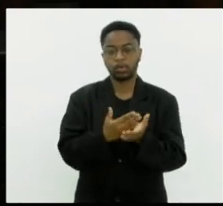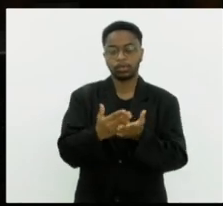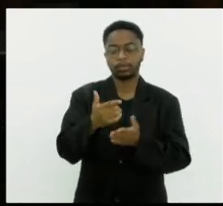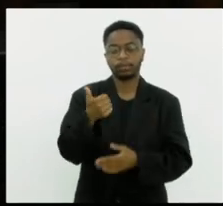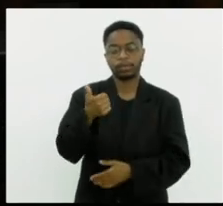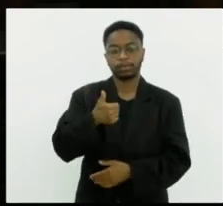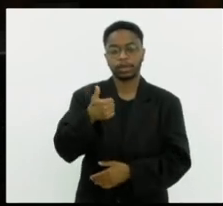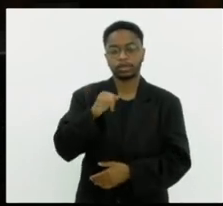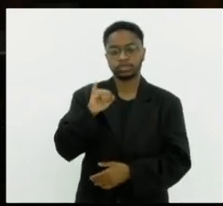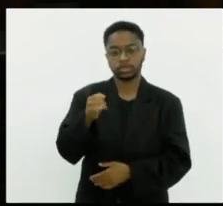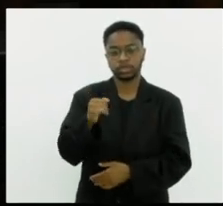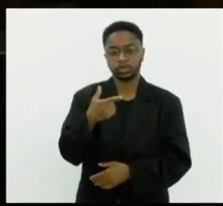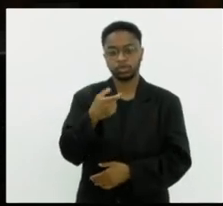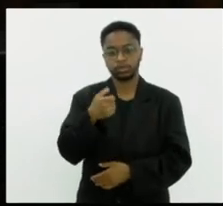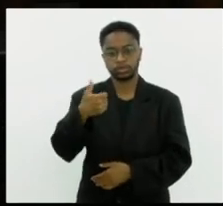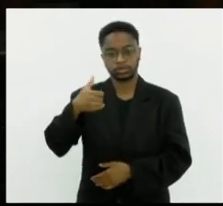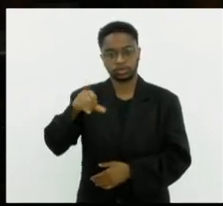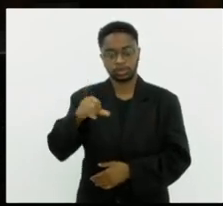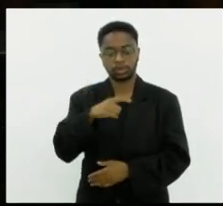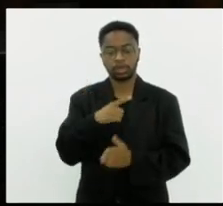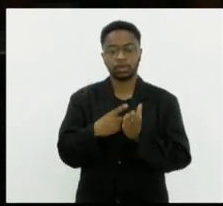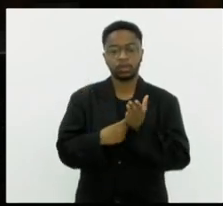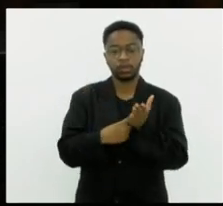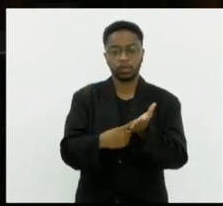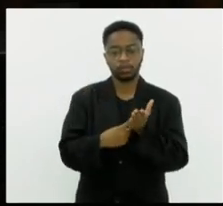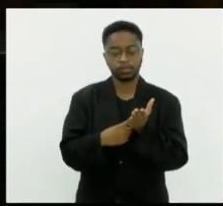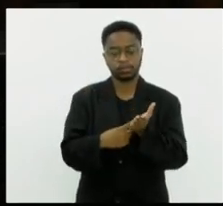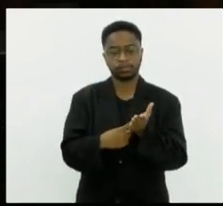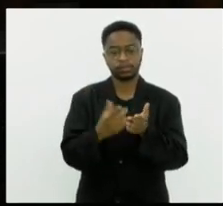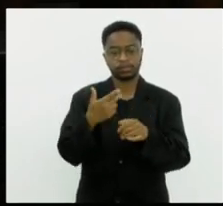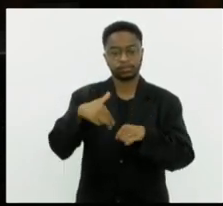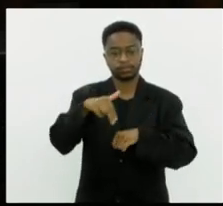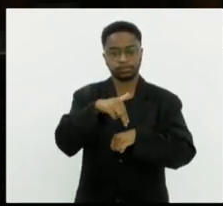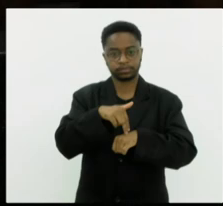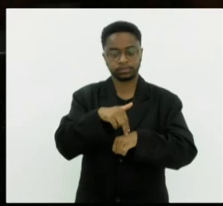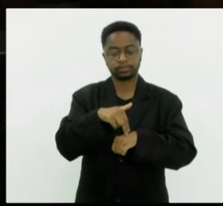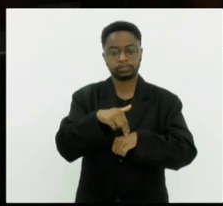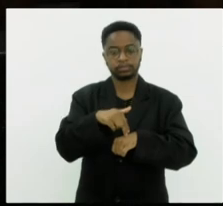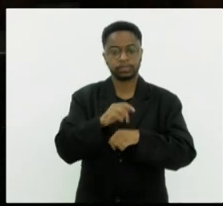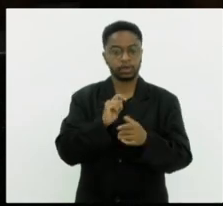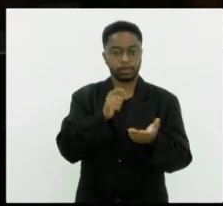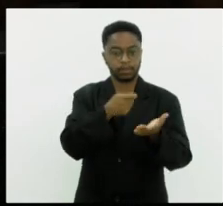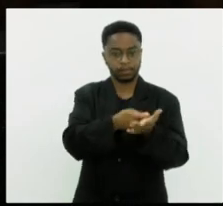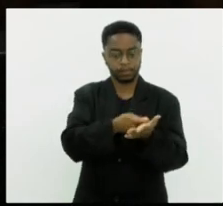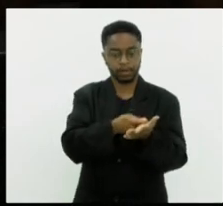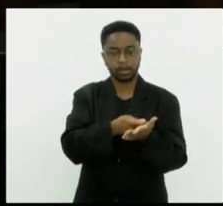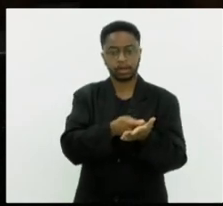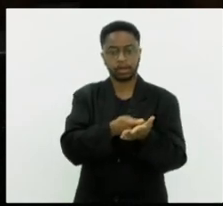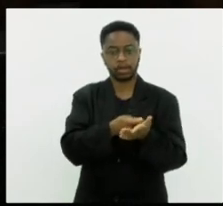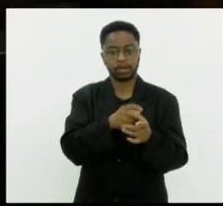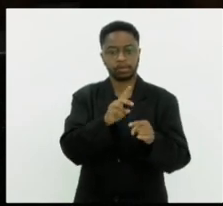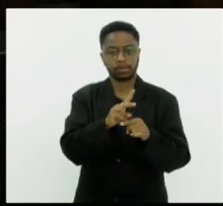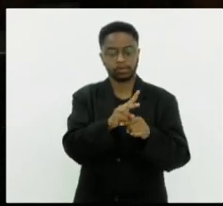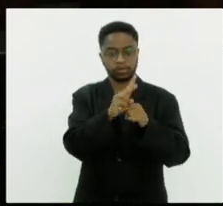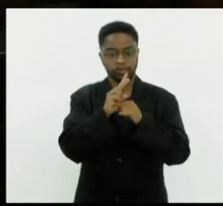de janeiro de 2019, tinha um compromisso com a União de pagar, né, o